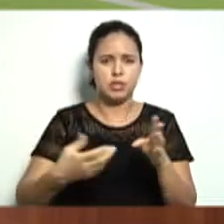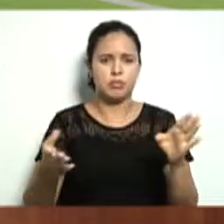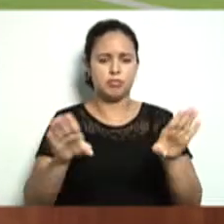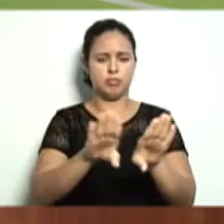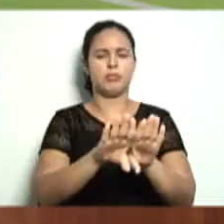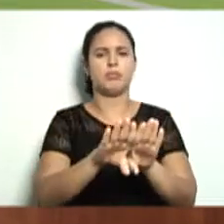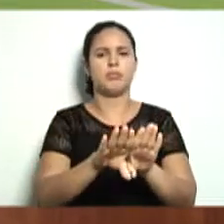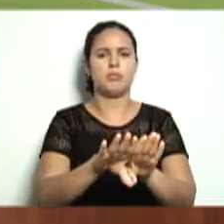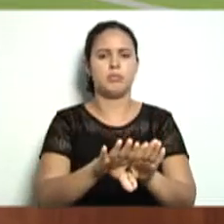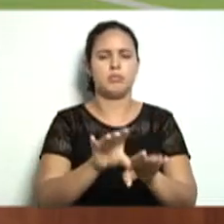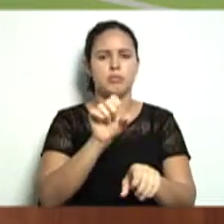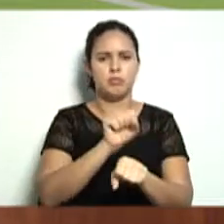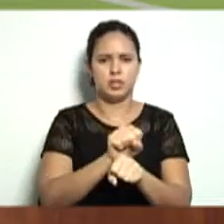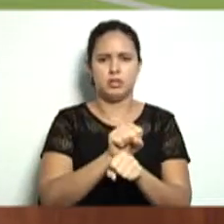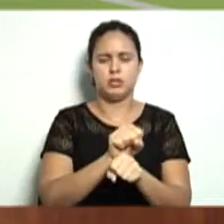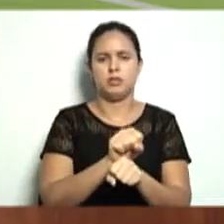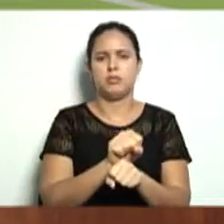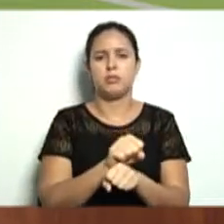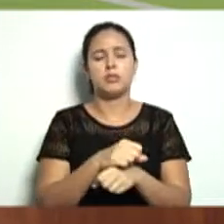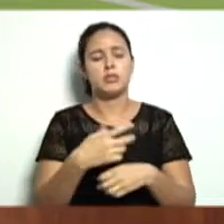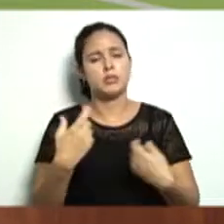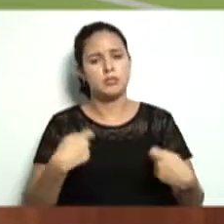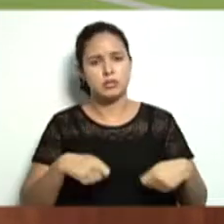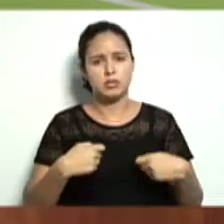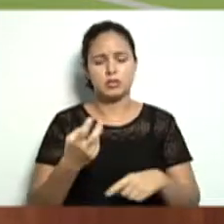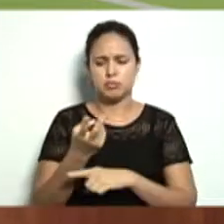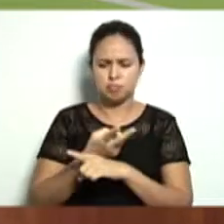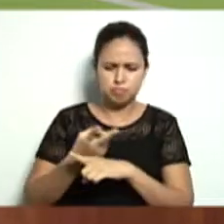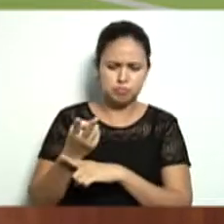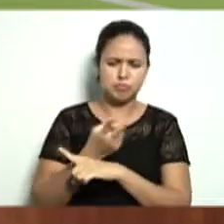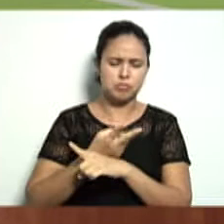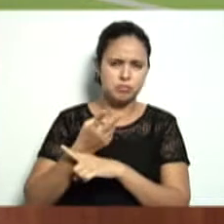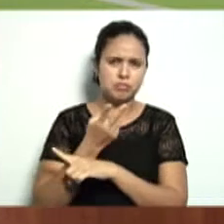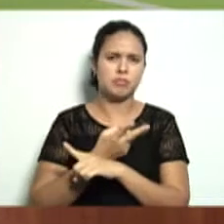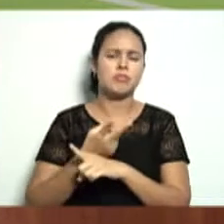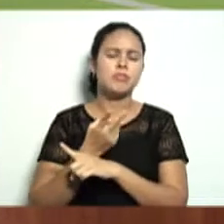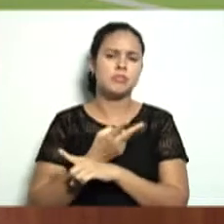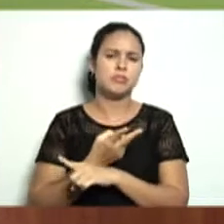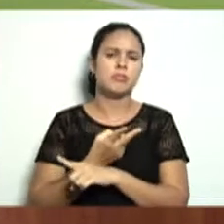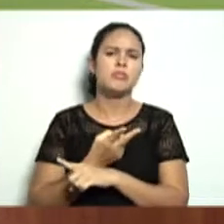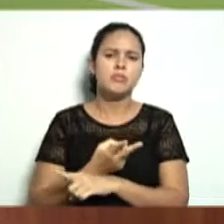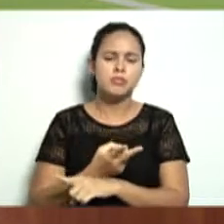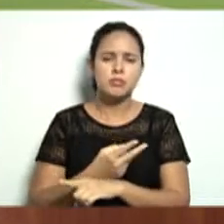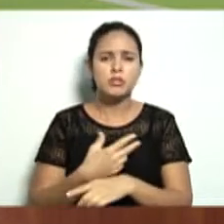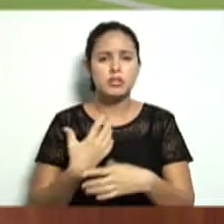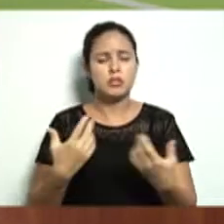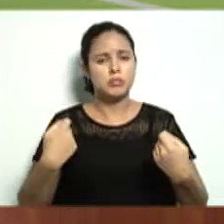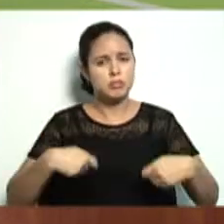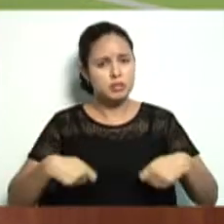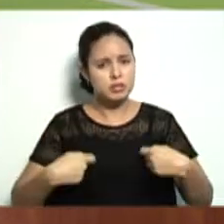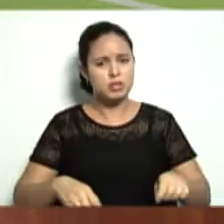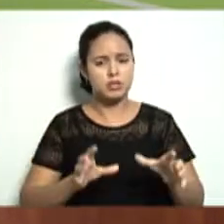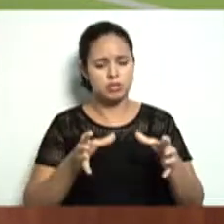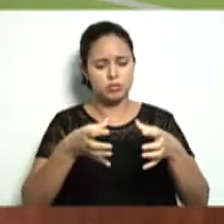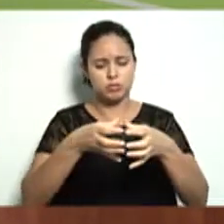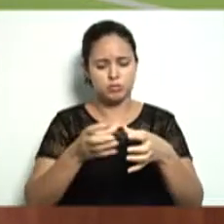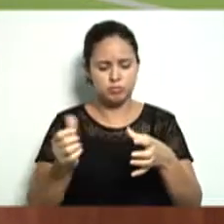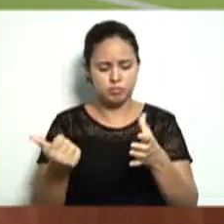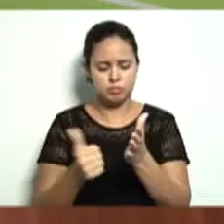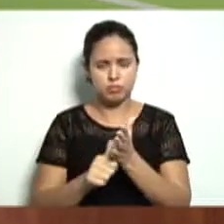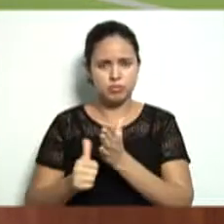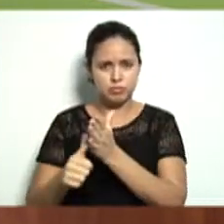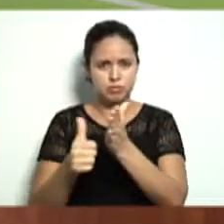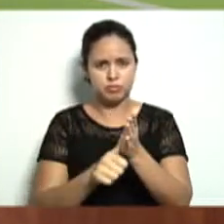seu funcionamento. Então, buscar soluções deve ser uma iniciativa de todos os